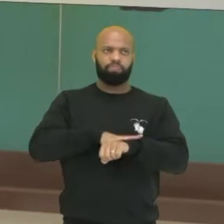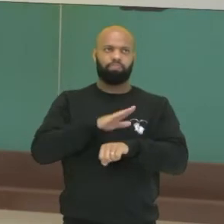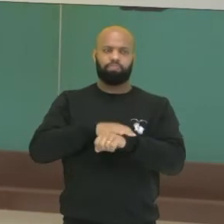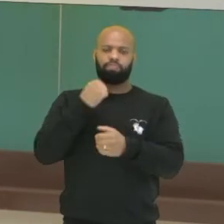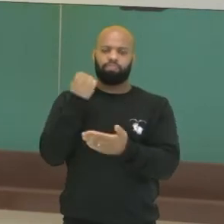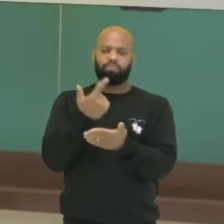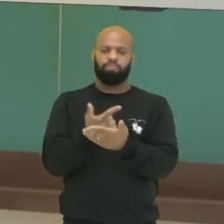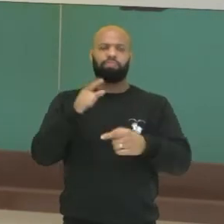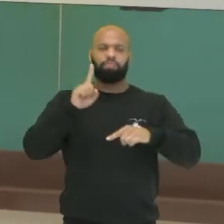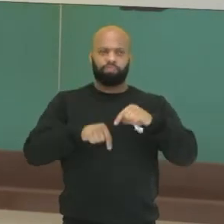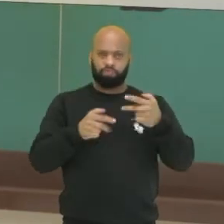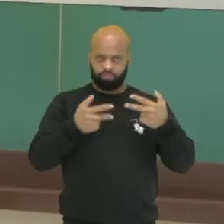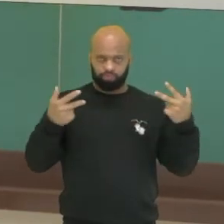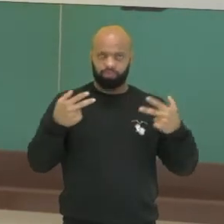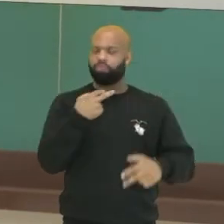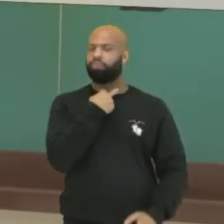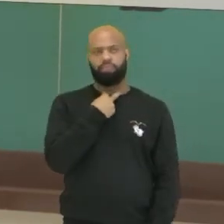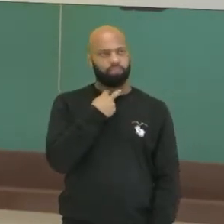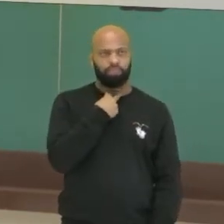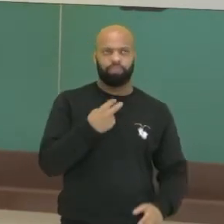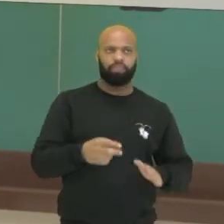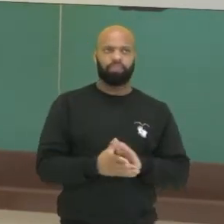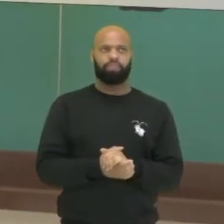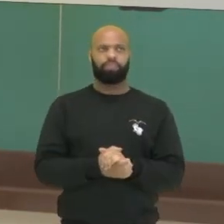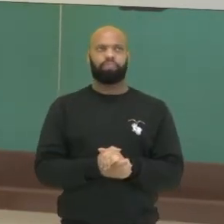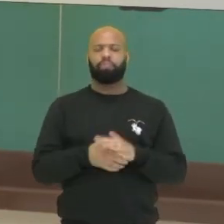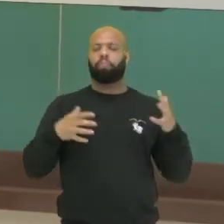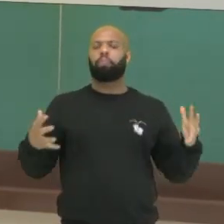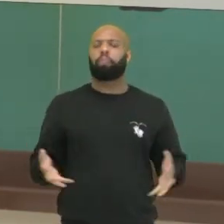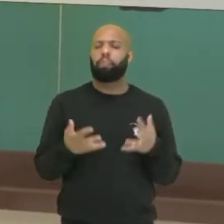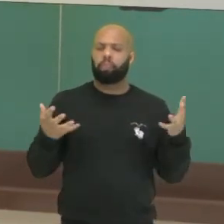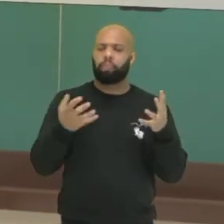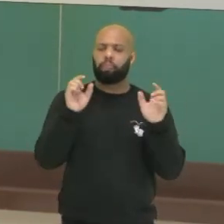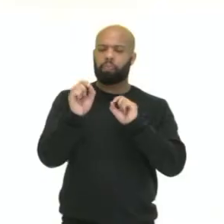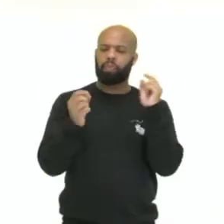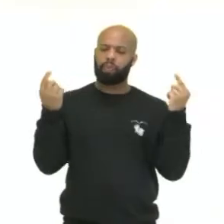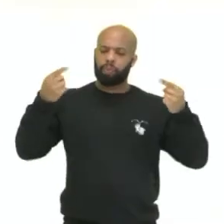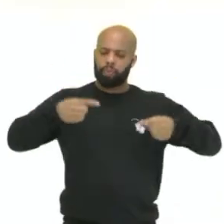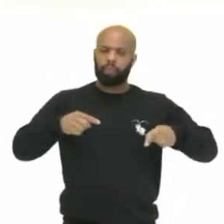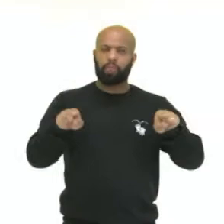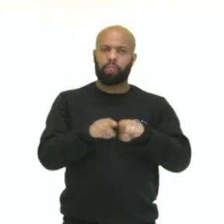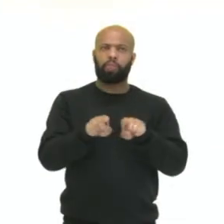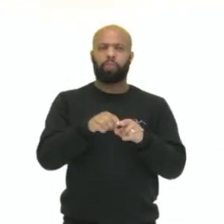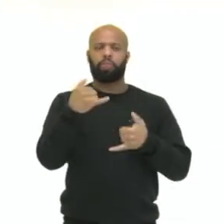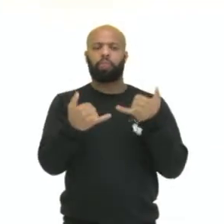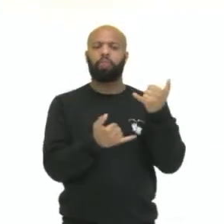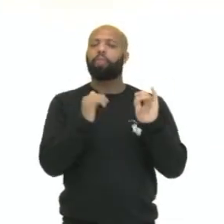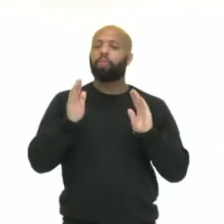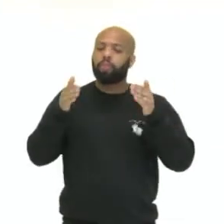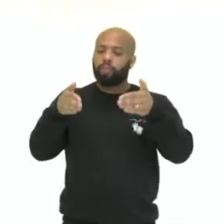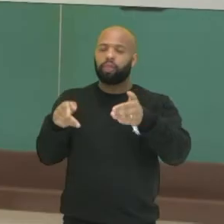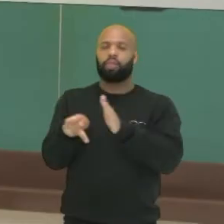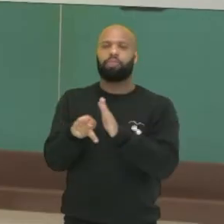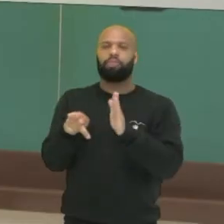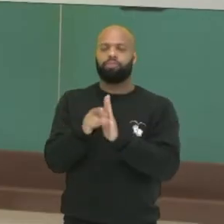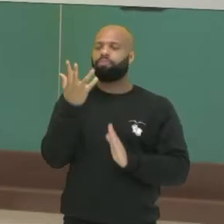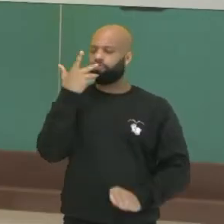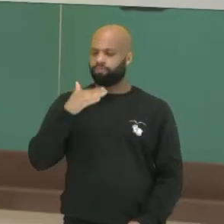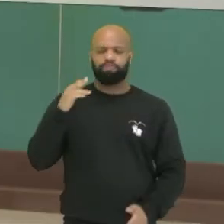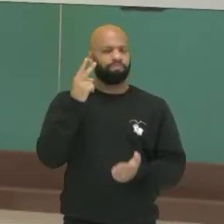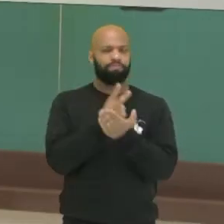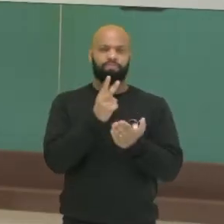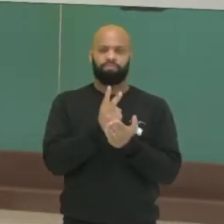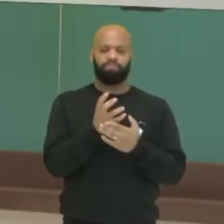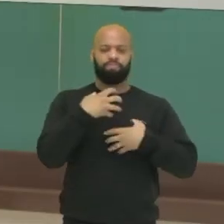de um produto. Não pode. Promoção com competições ou jogos com apelo ao público infantil, da mesma